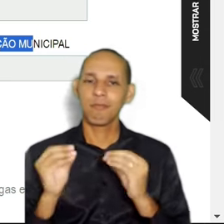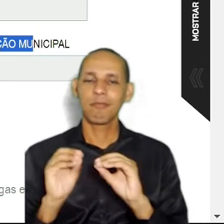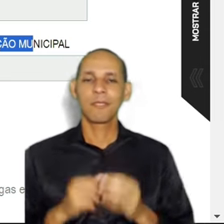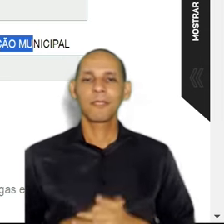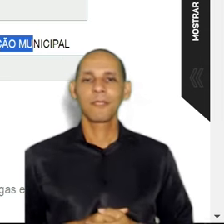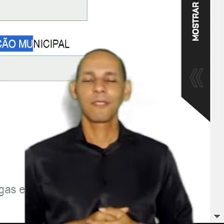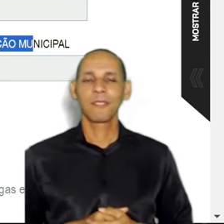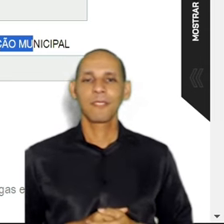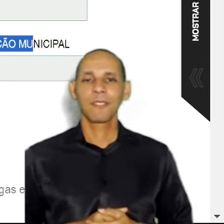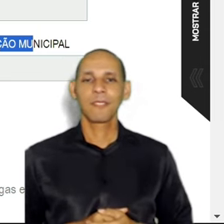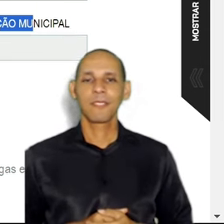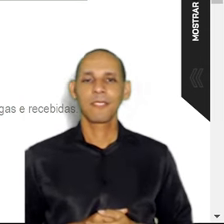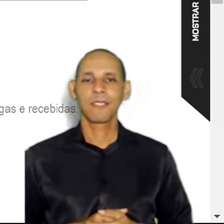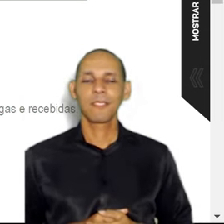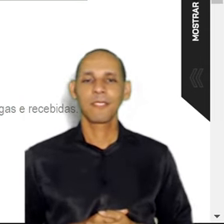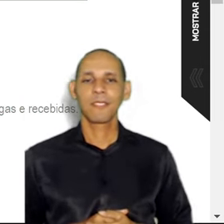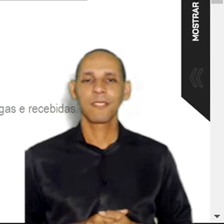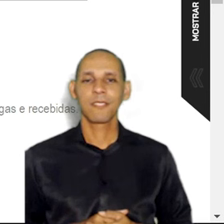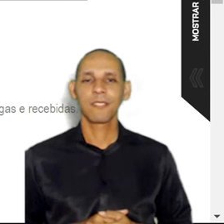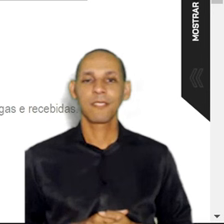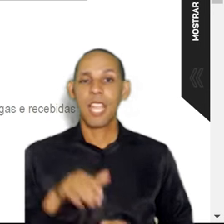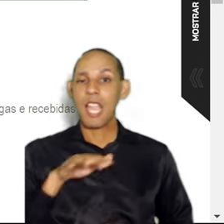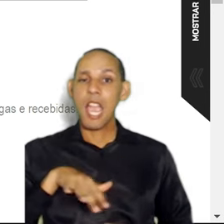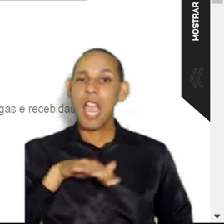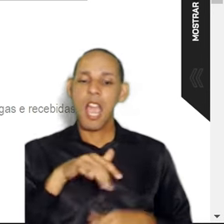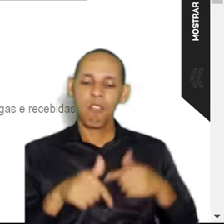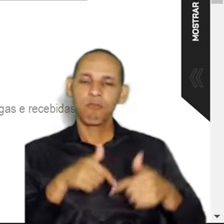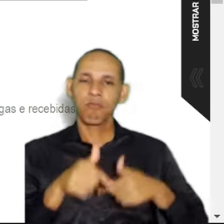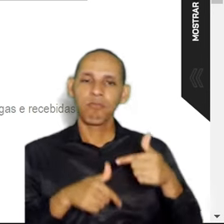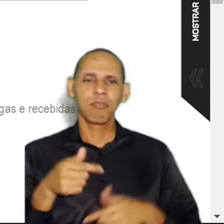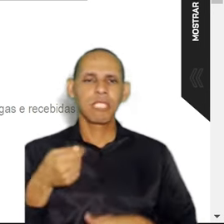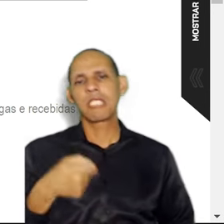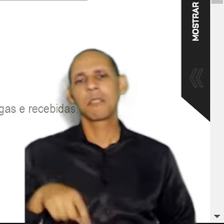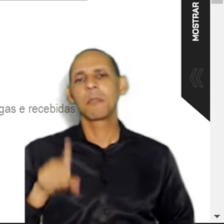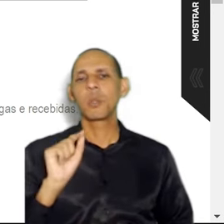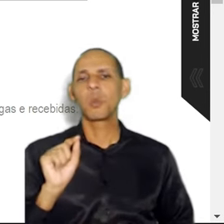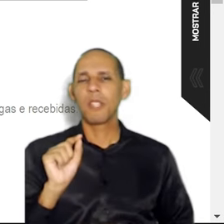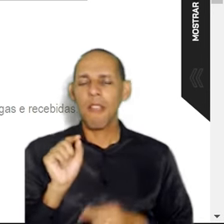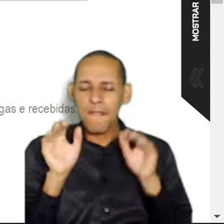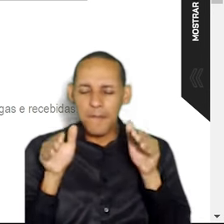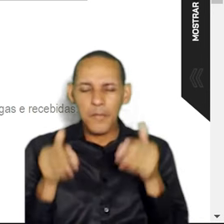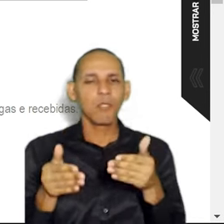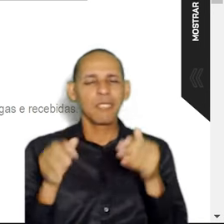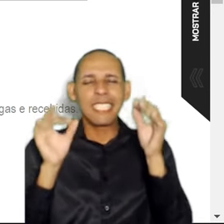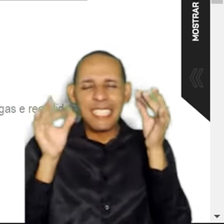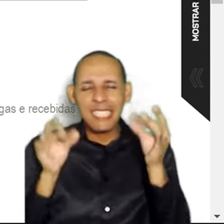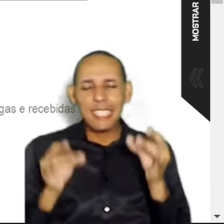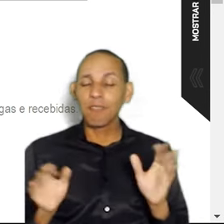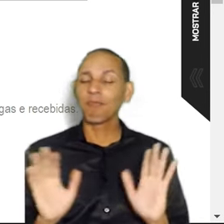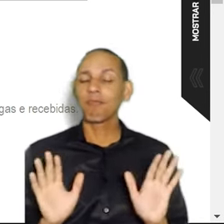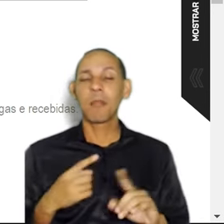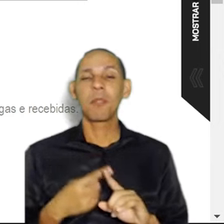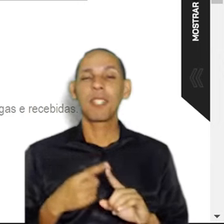aqui né Essa área de atuação não precisa ser específica por que que eu